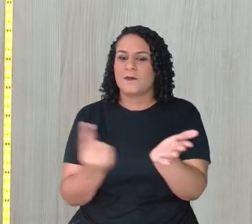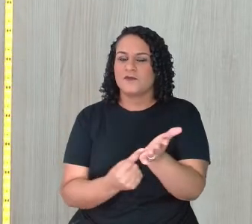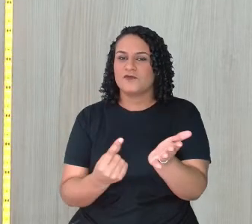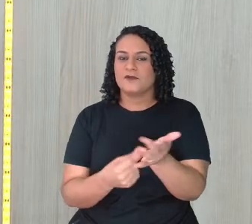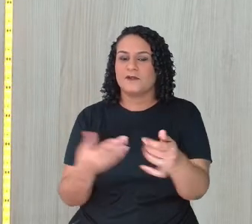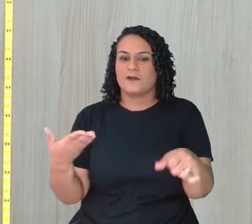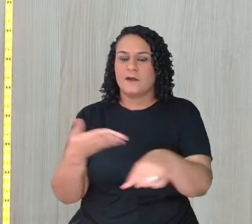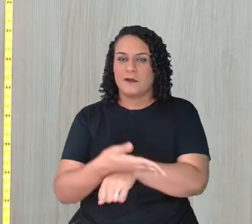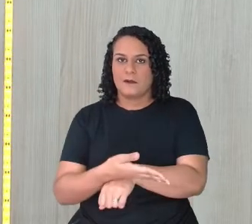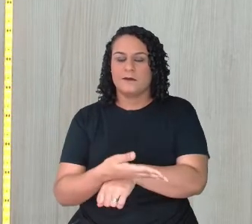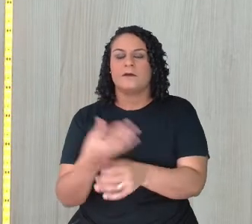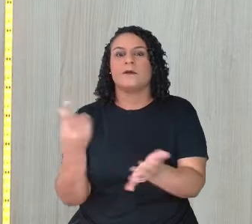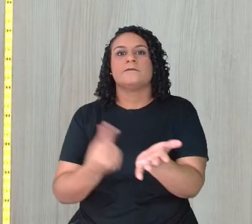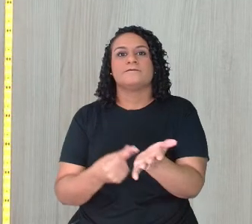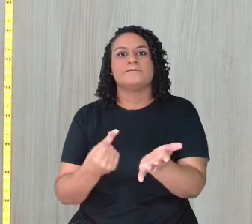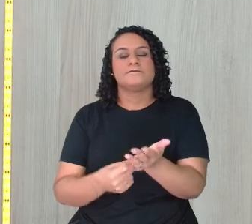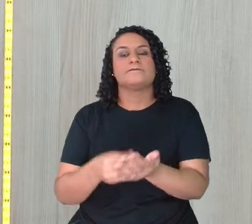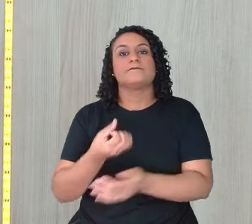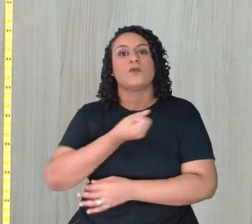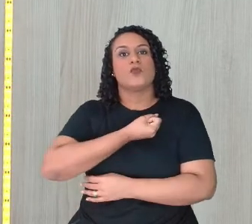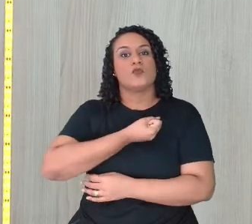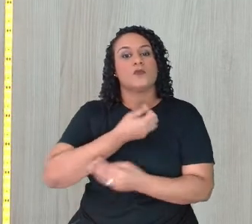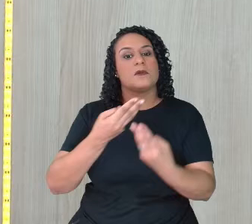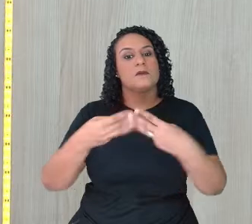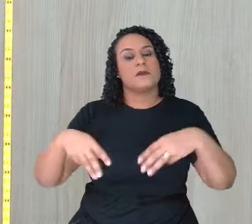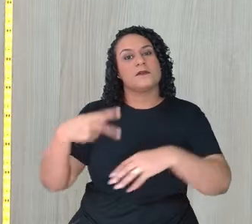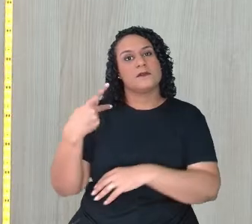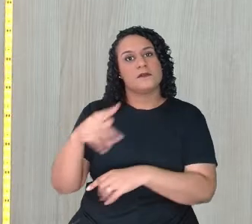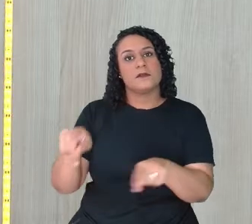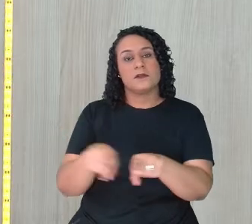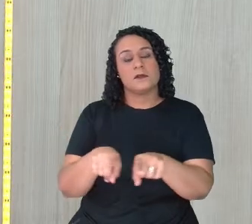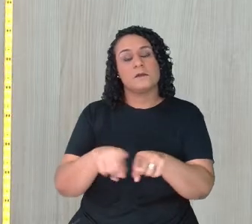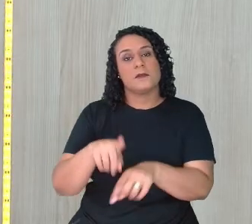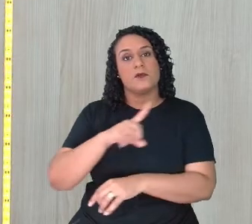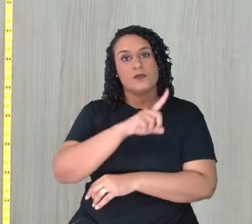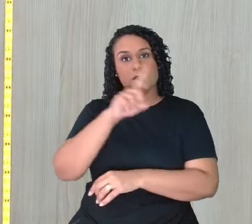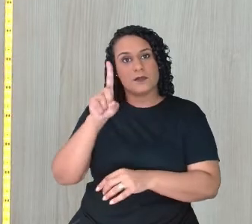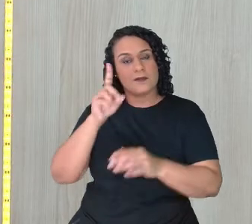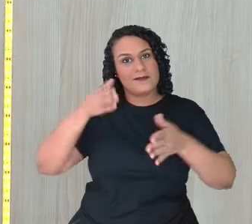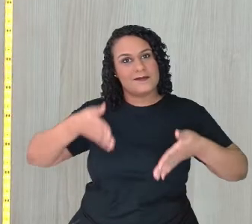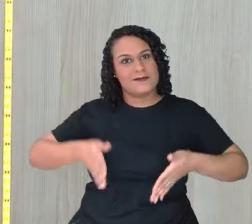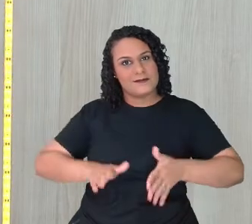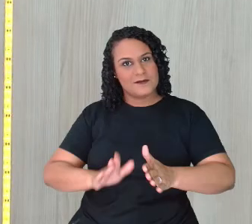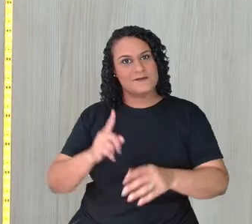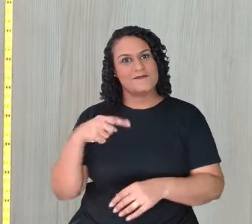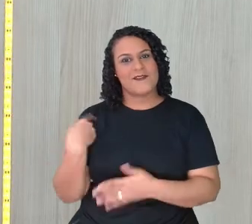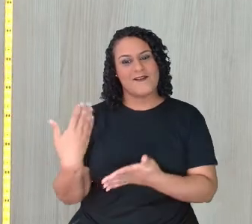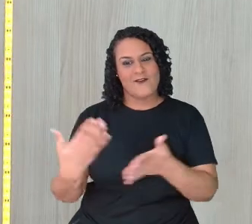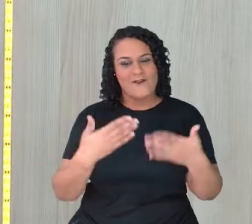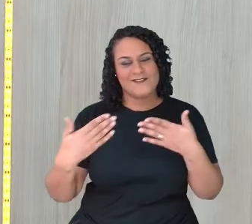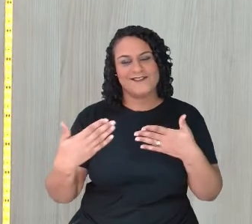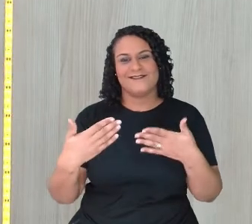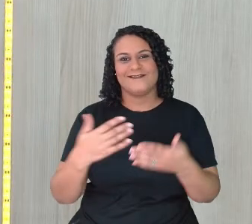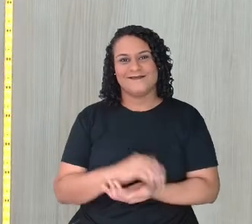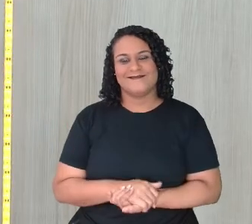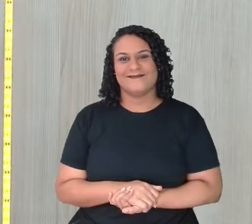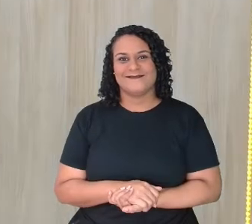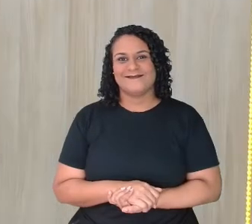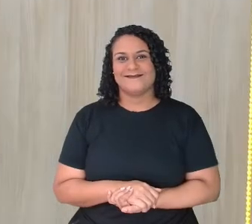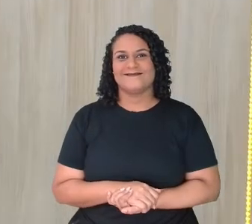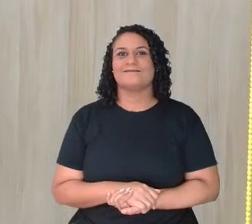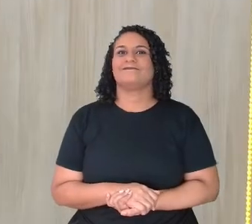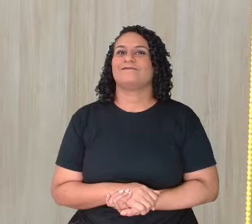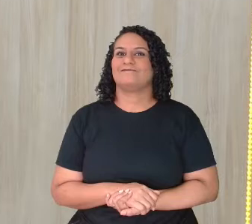do Educa Recife com o seu número de matrícula e a sua data de nascimento, tá certo? Para conversar com a gente. Isso